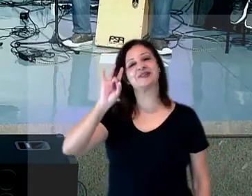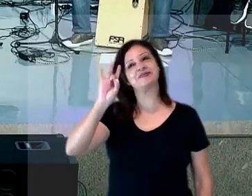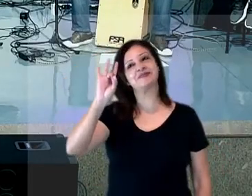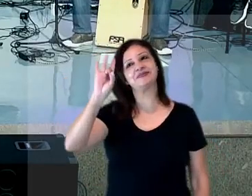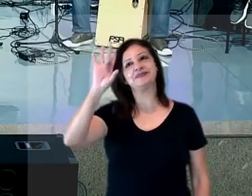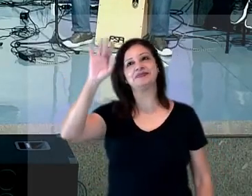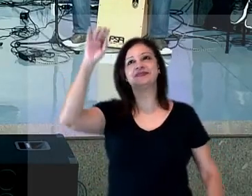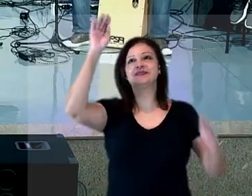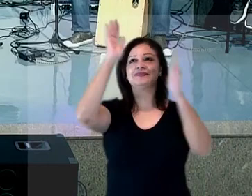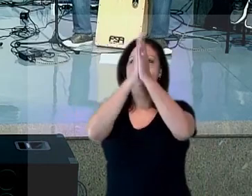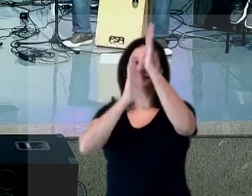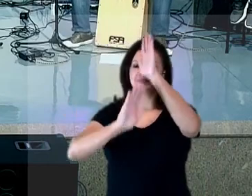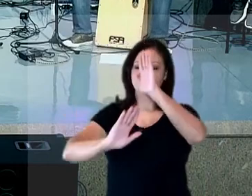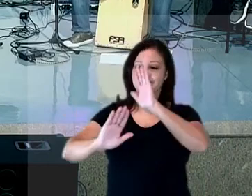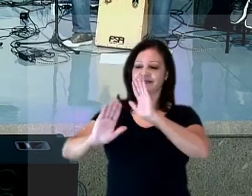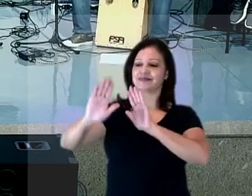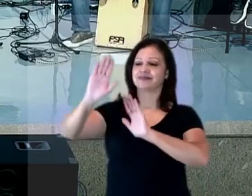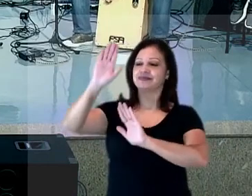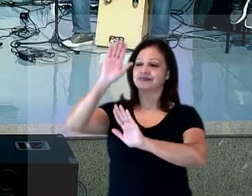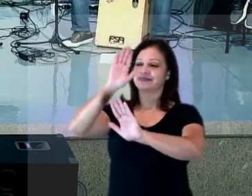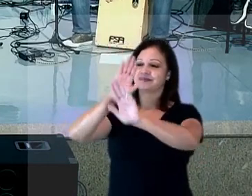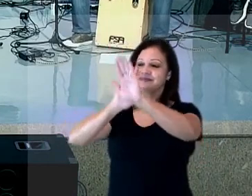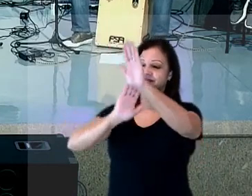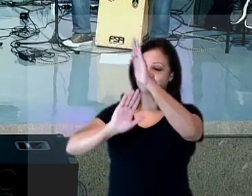mais, só pra te